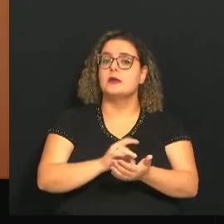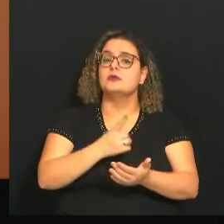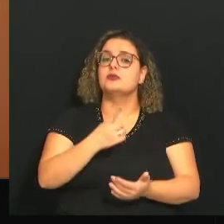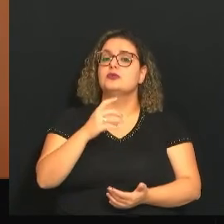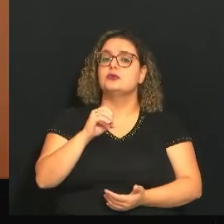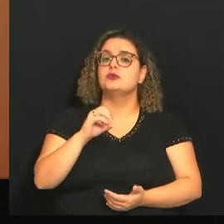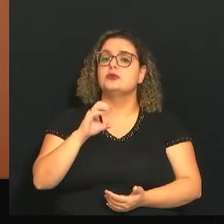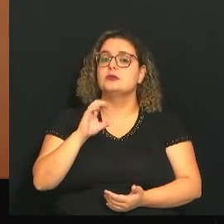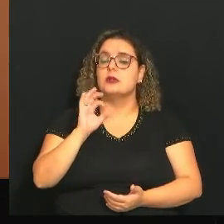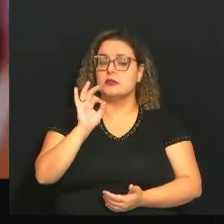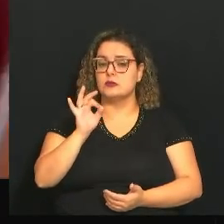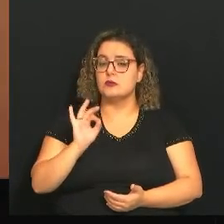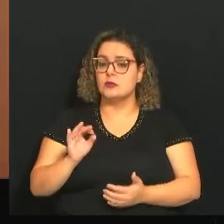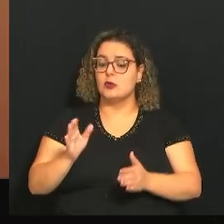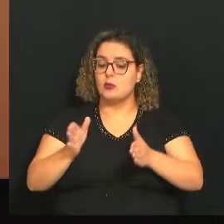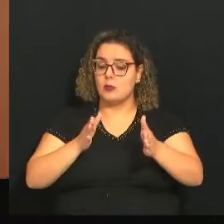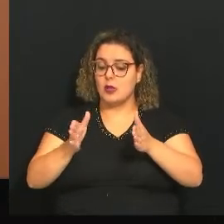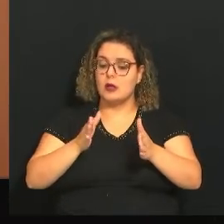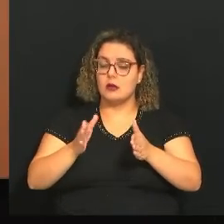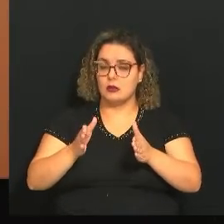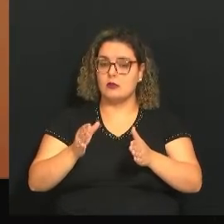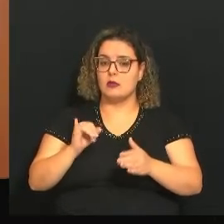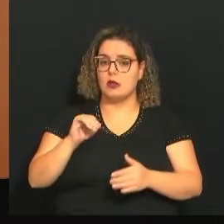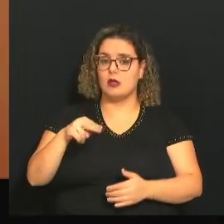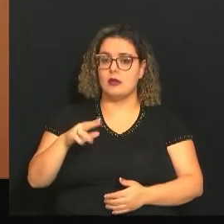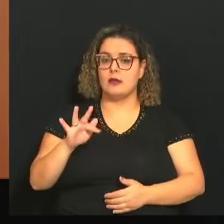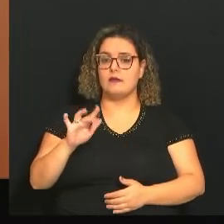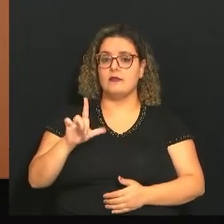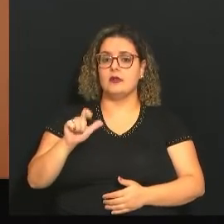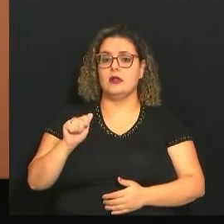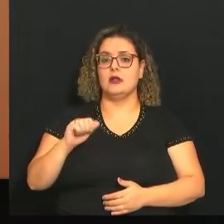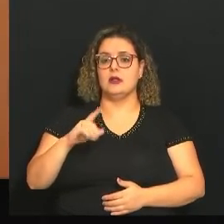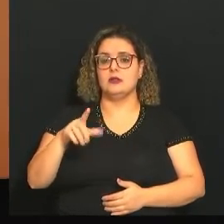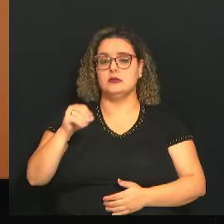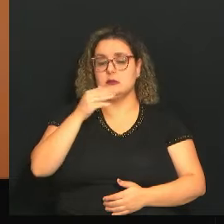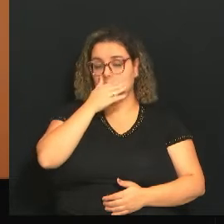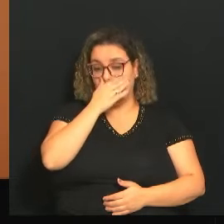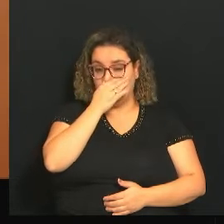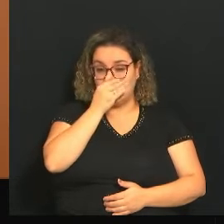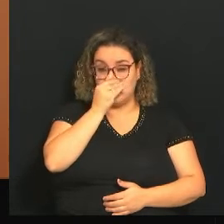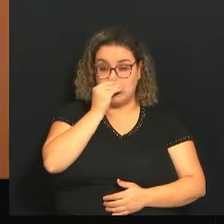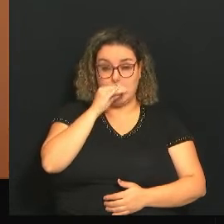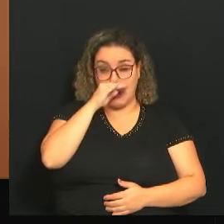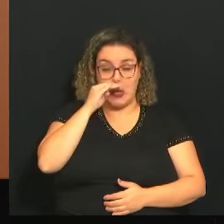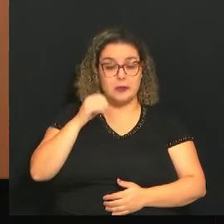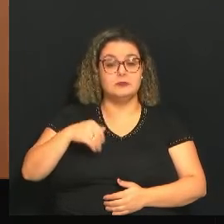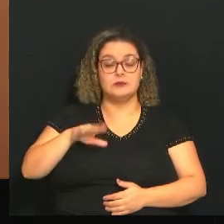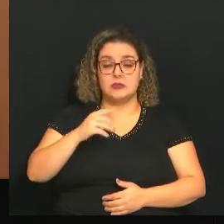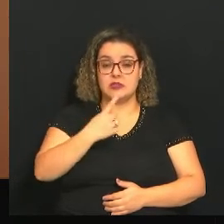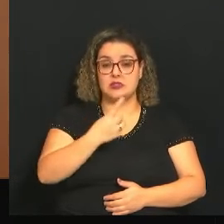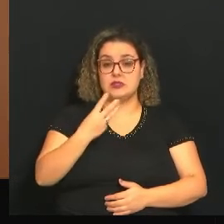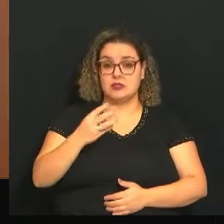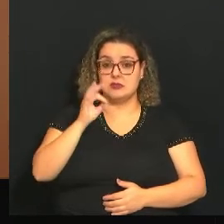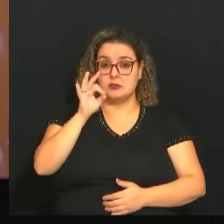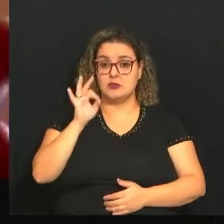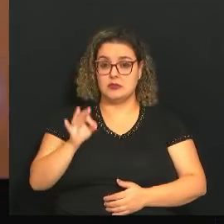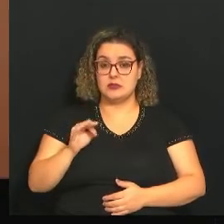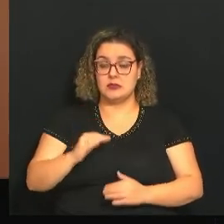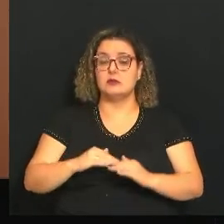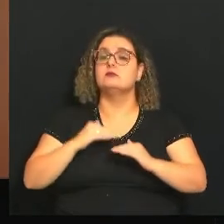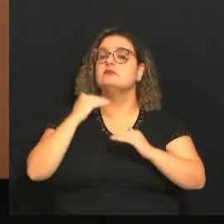inflação no período, e a receita própria, mais de 13% de crescimento real. Então, é